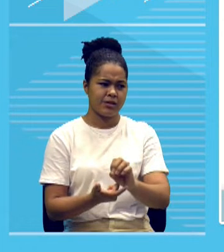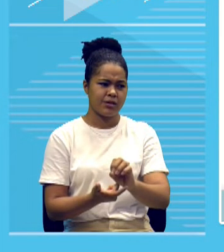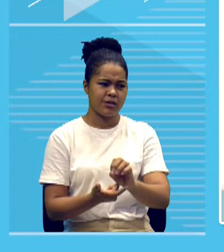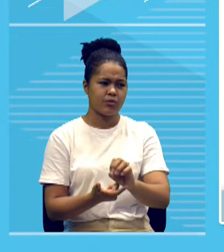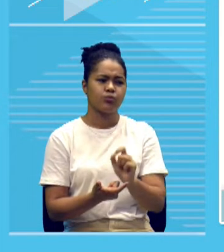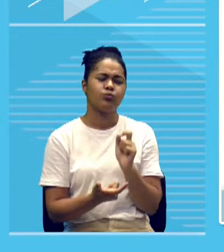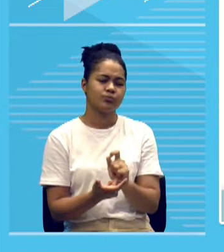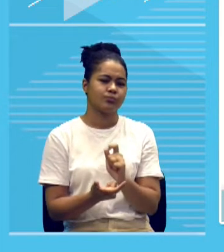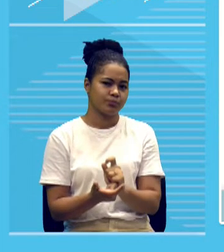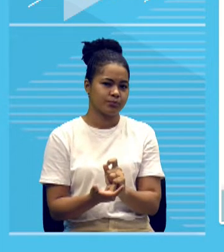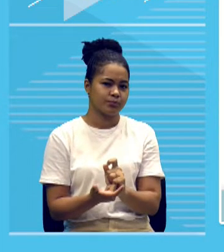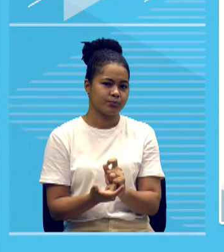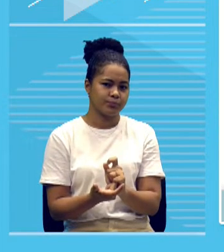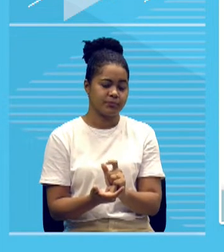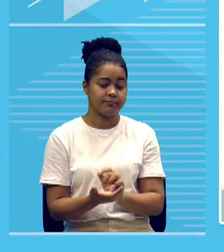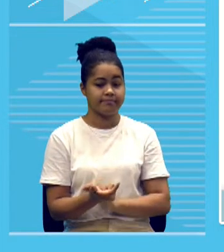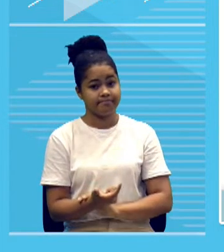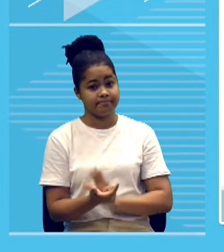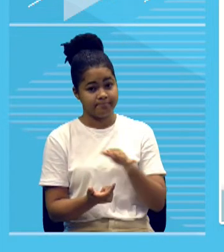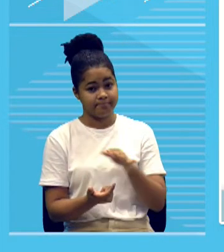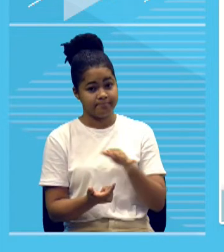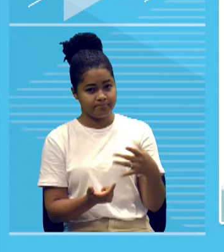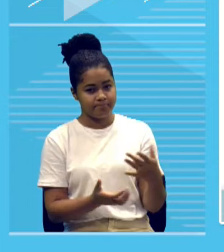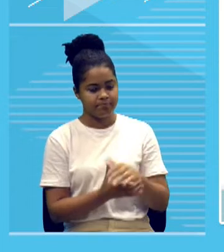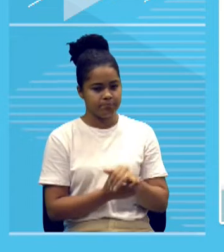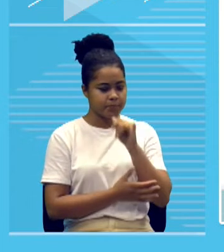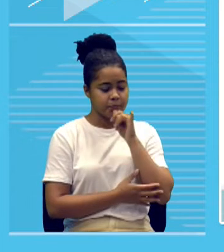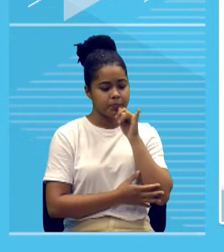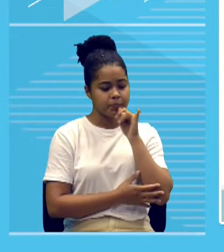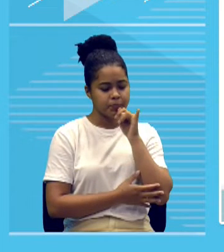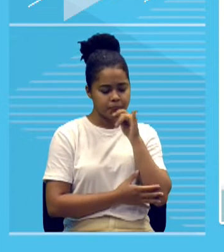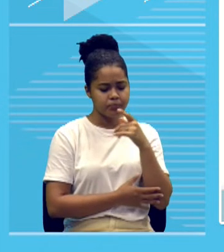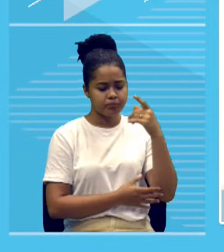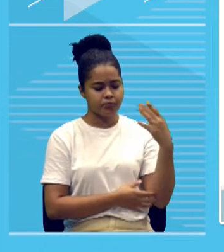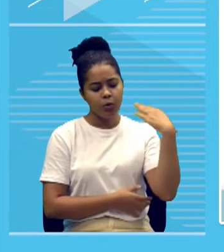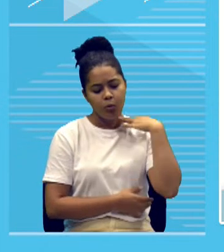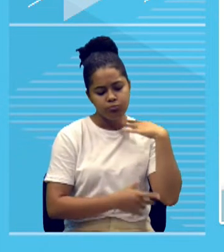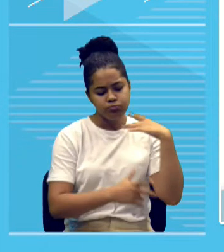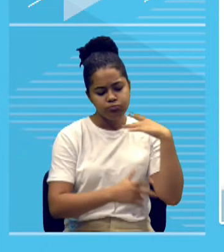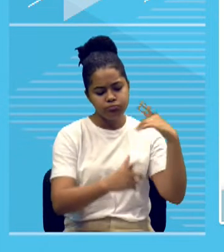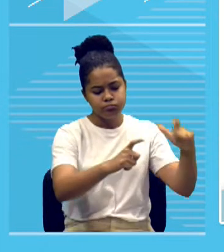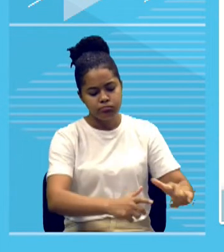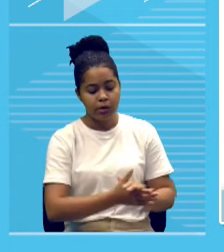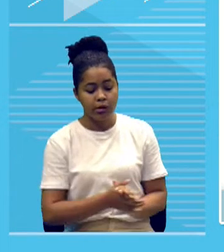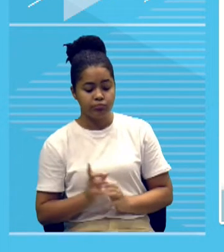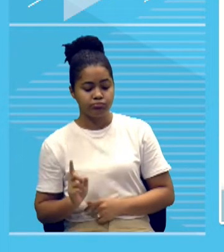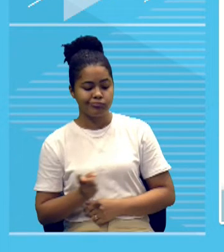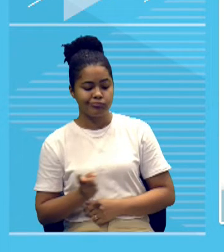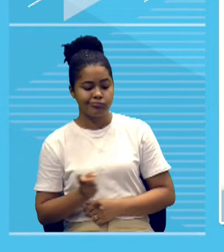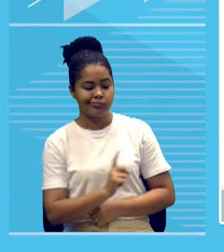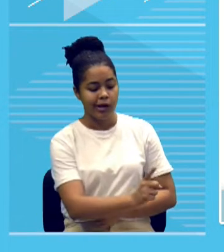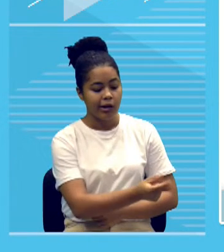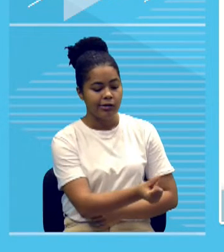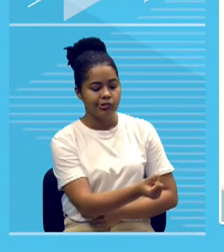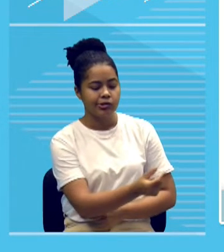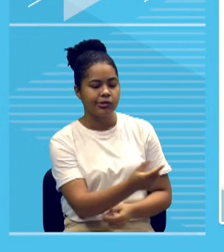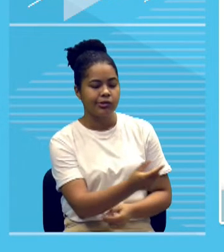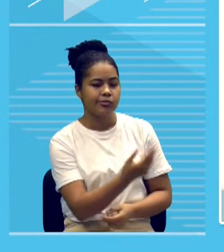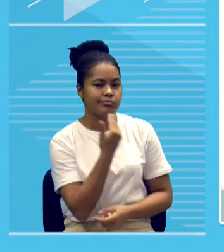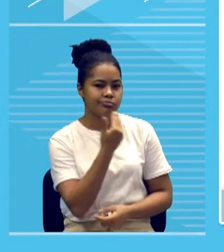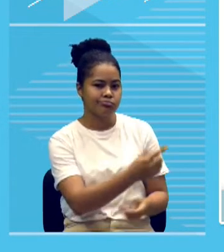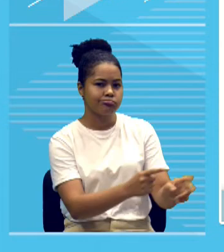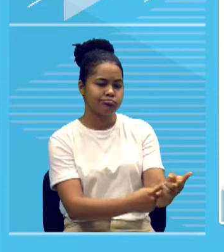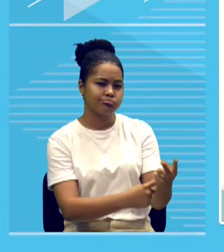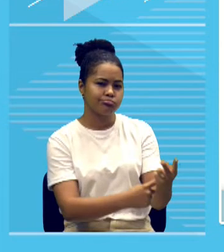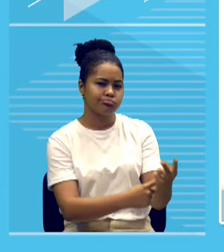você chegar o banco e pegar um financiamento empréstimo ou então um amigo seu lhe emprestar um